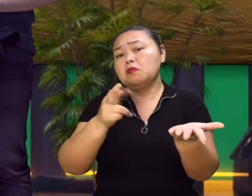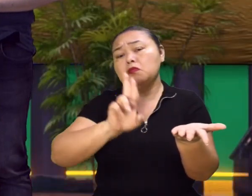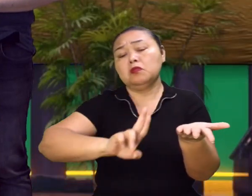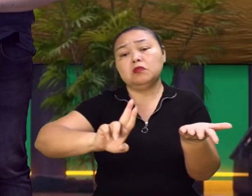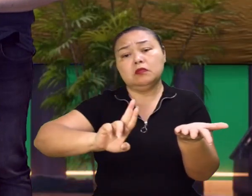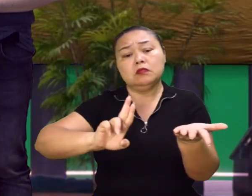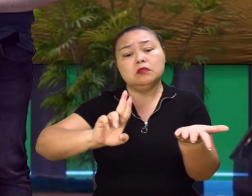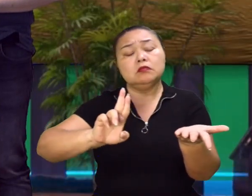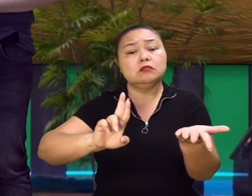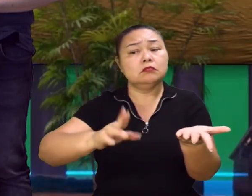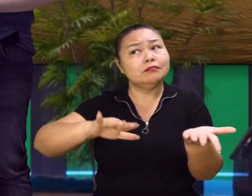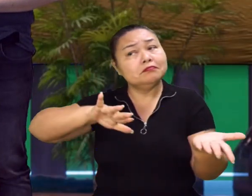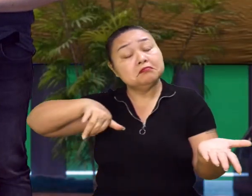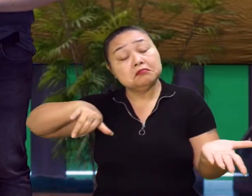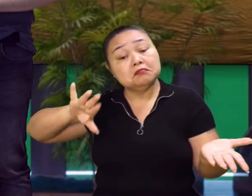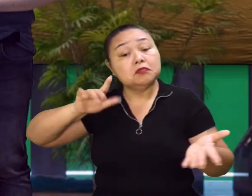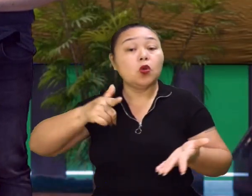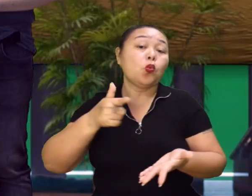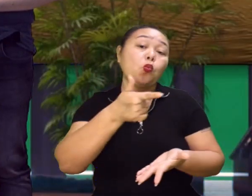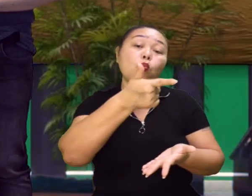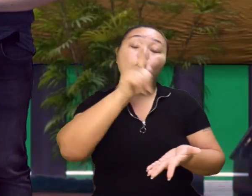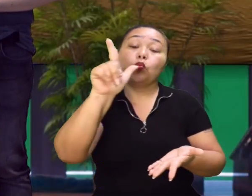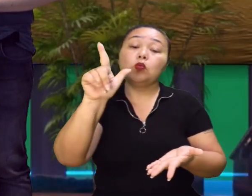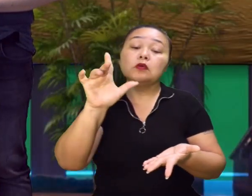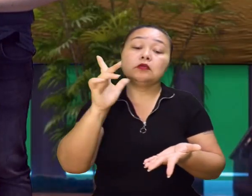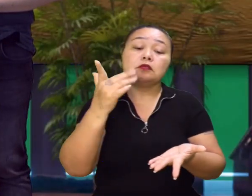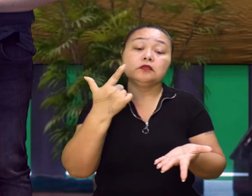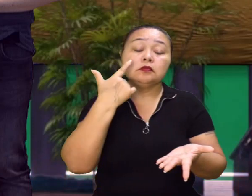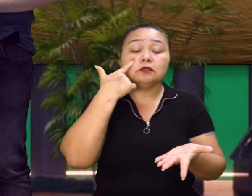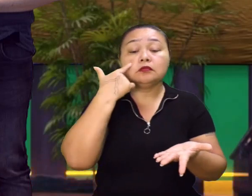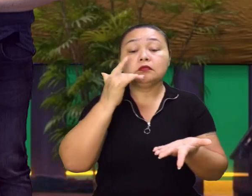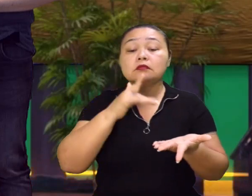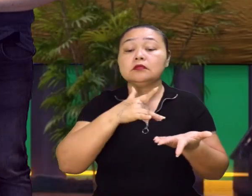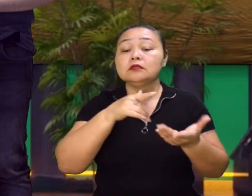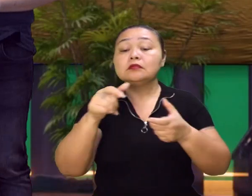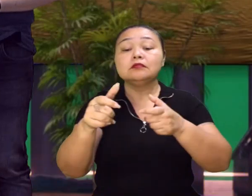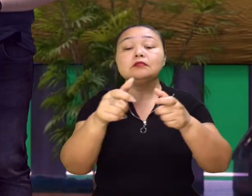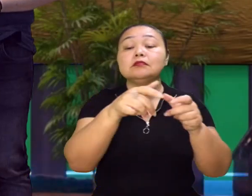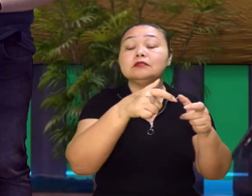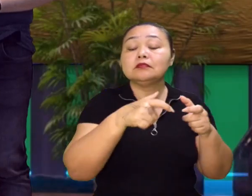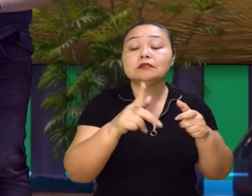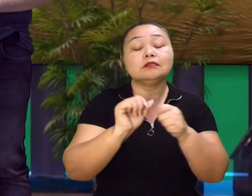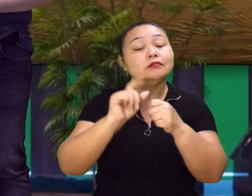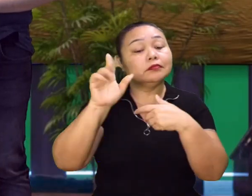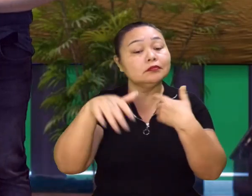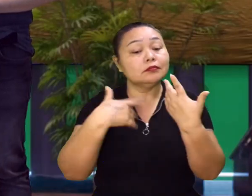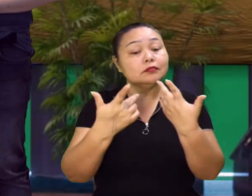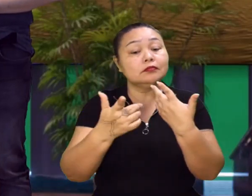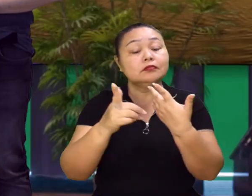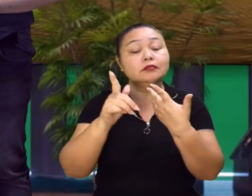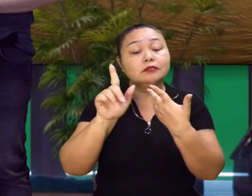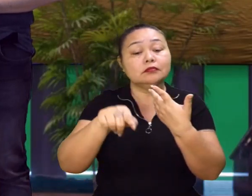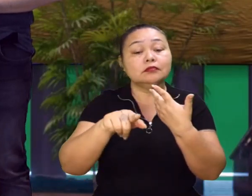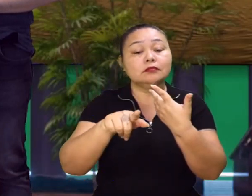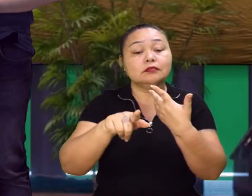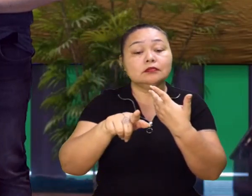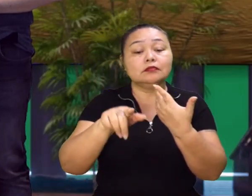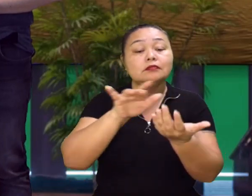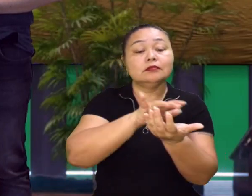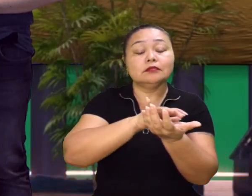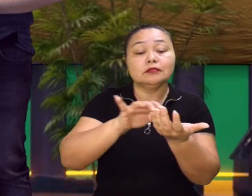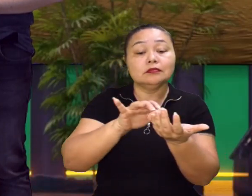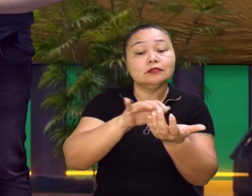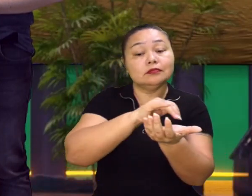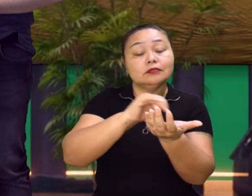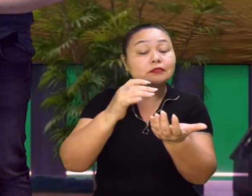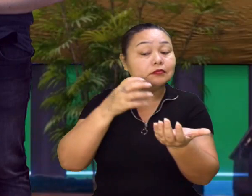Em desuso. A gente tem outras formas de se geolocalizar. Exatamente. Como um GPS, smartphone. né?